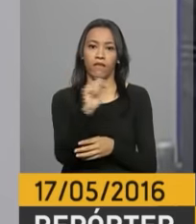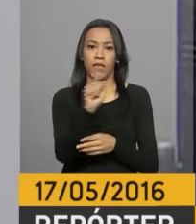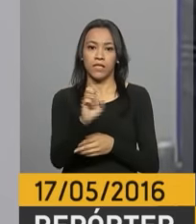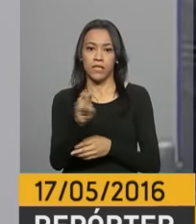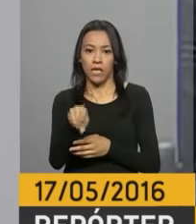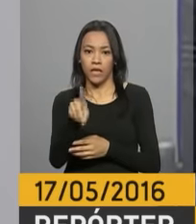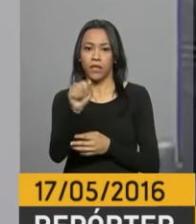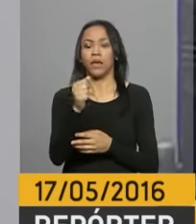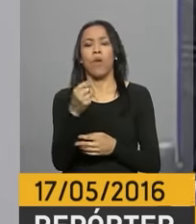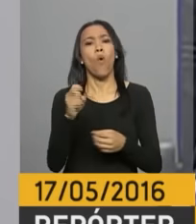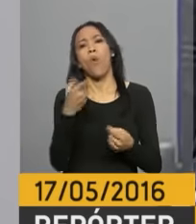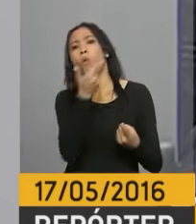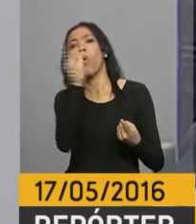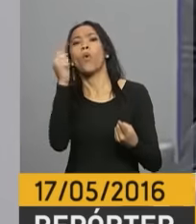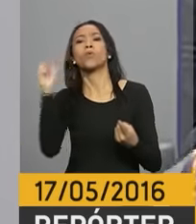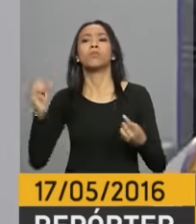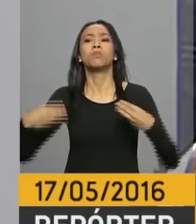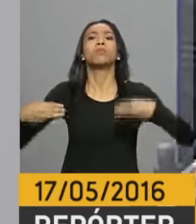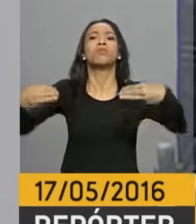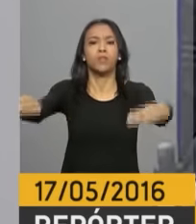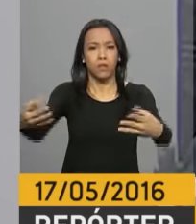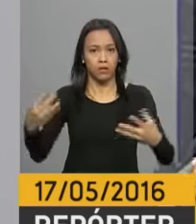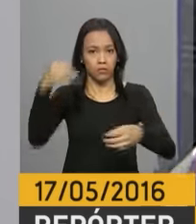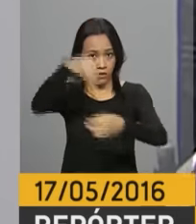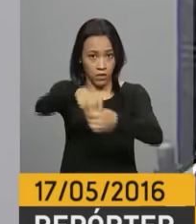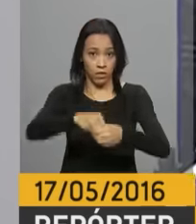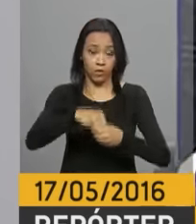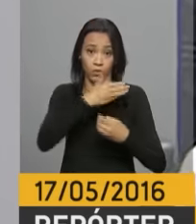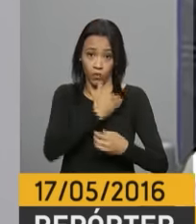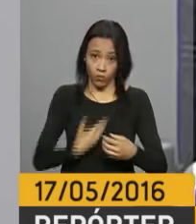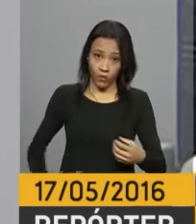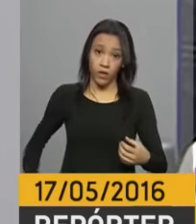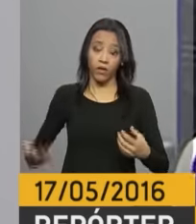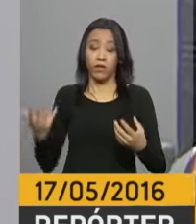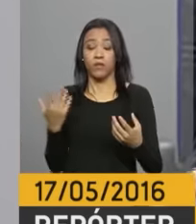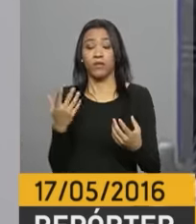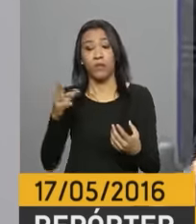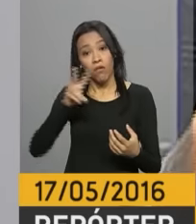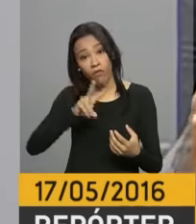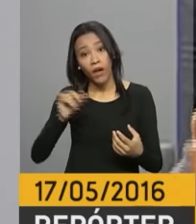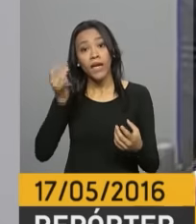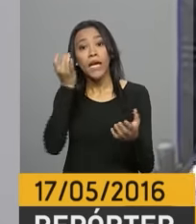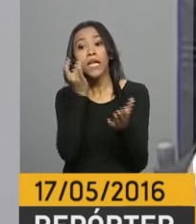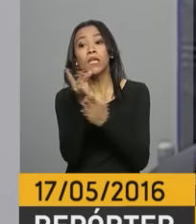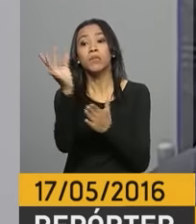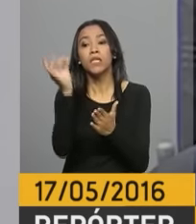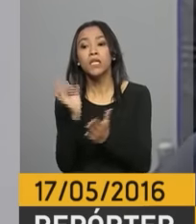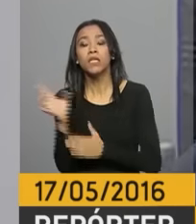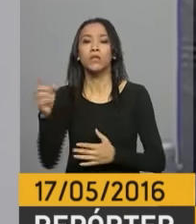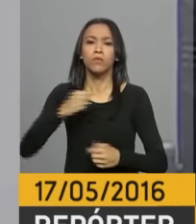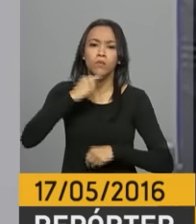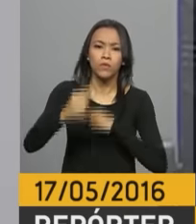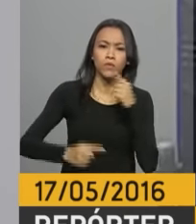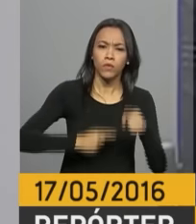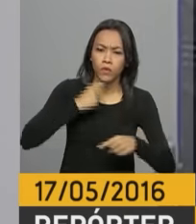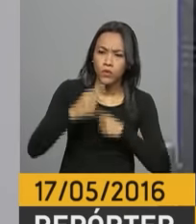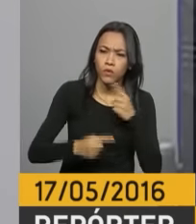governo, certamente vão também eliminando fontes atuais de incerteza. E isto